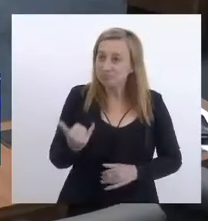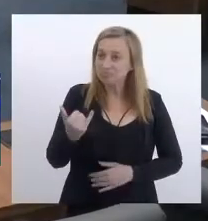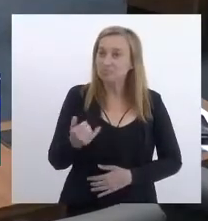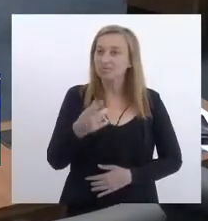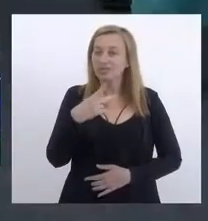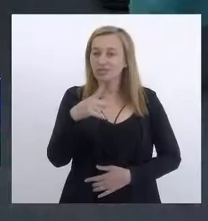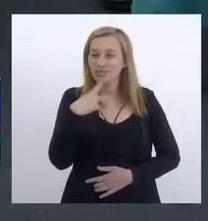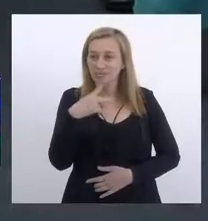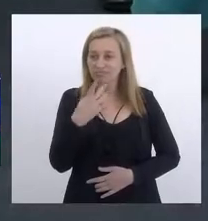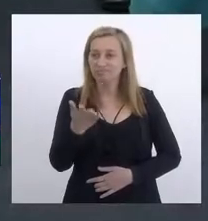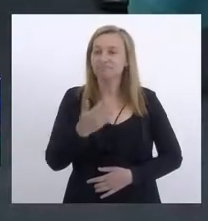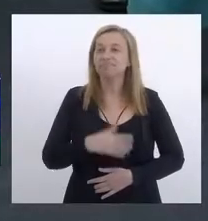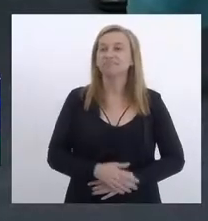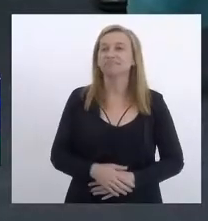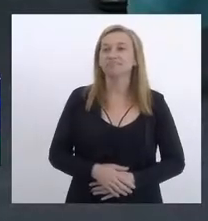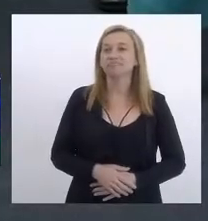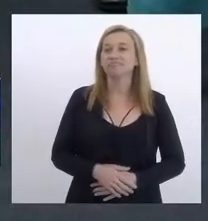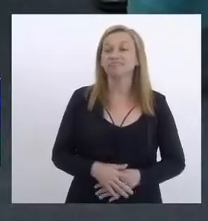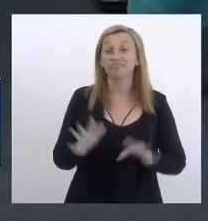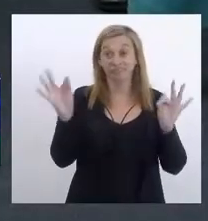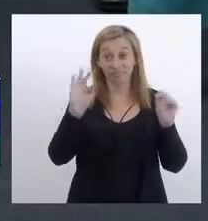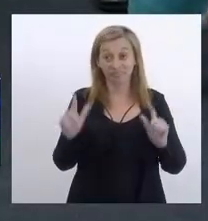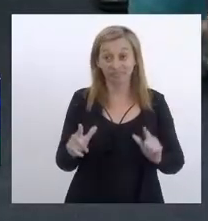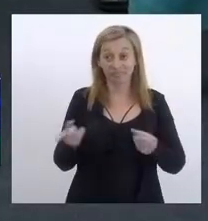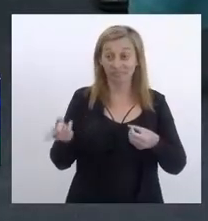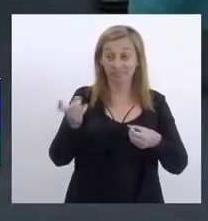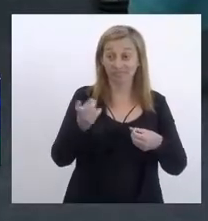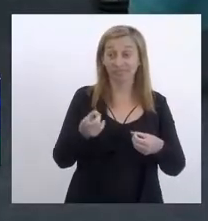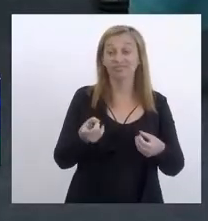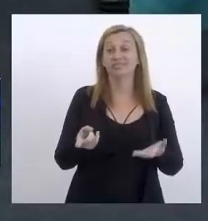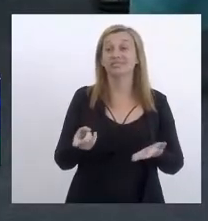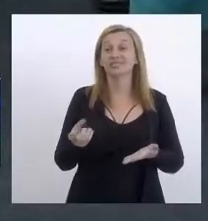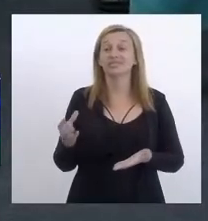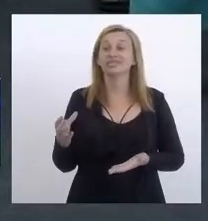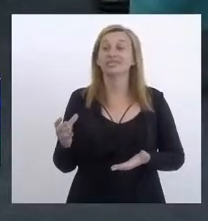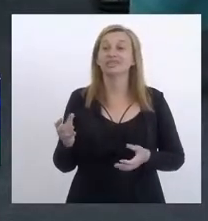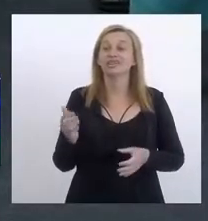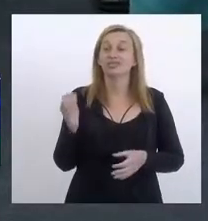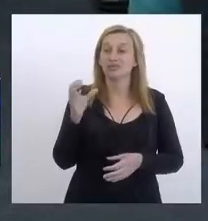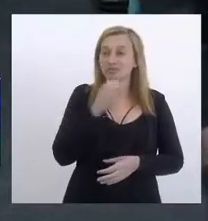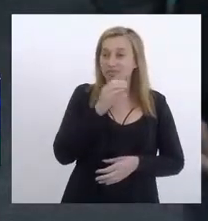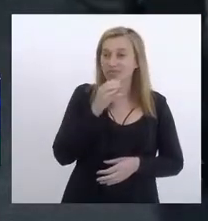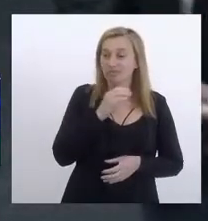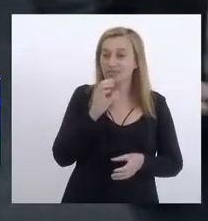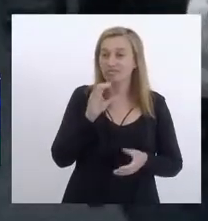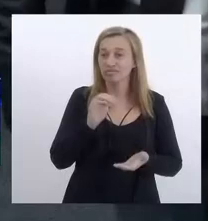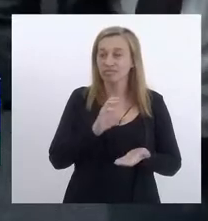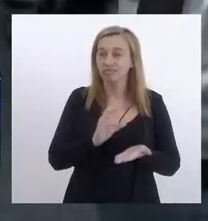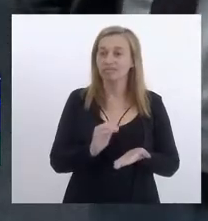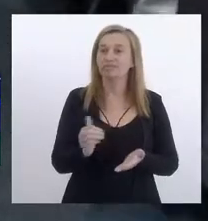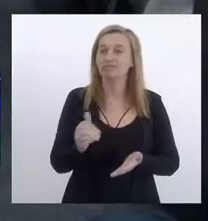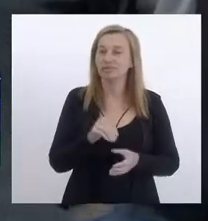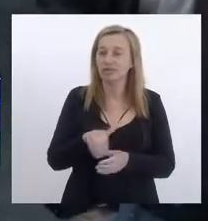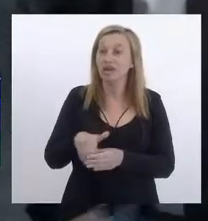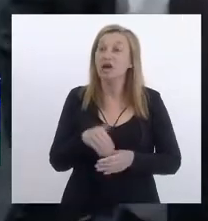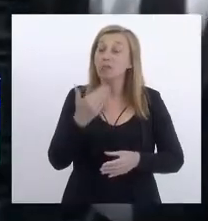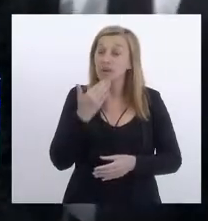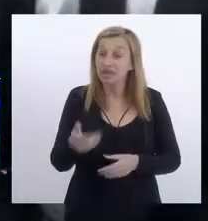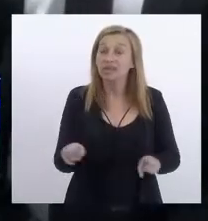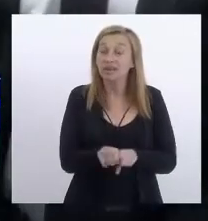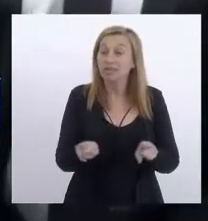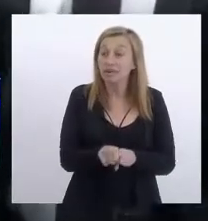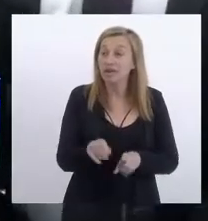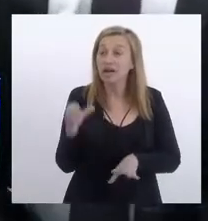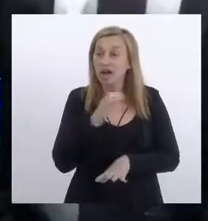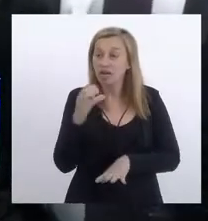de bom grado, né, e está botando os PLs que estão em urgência em votação, eu também queria pedir urgência, que já protocolei